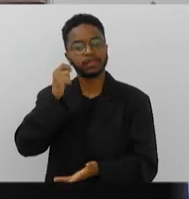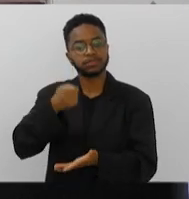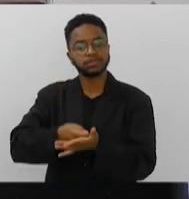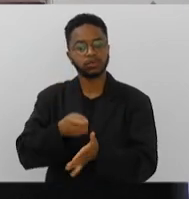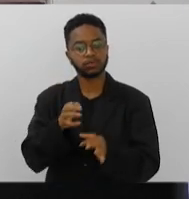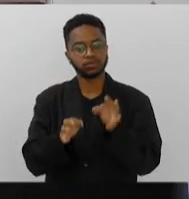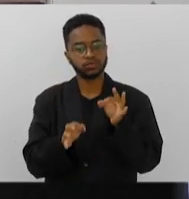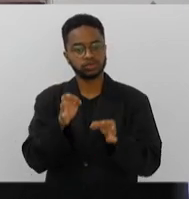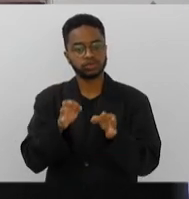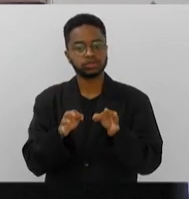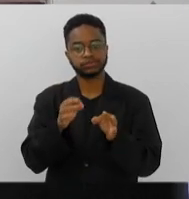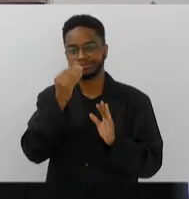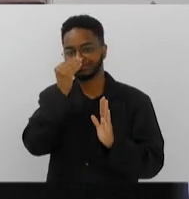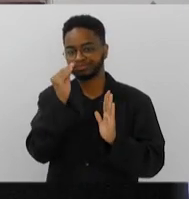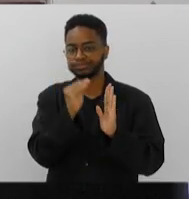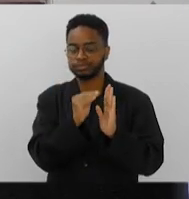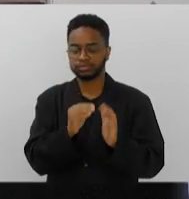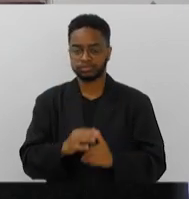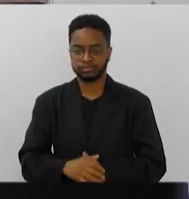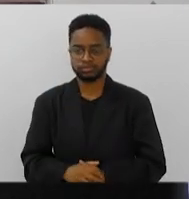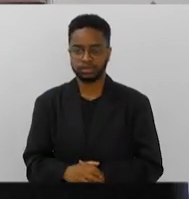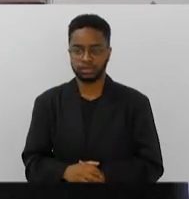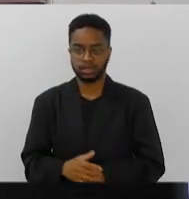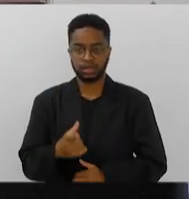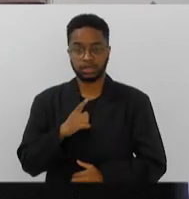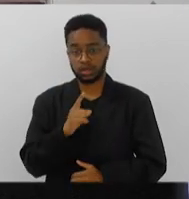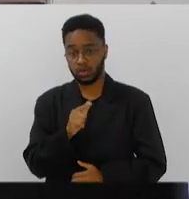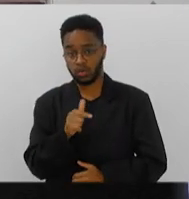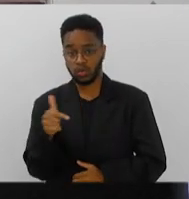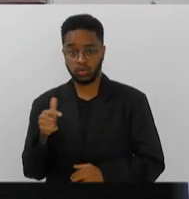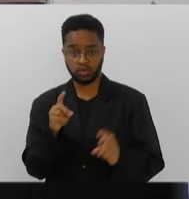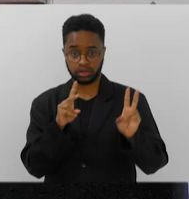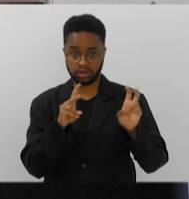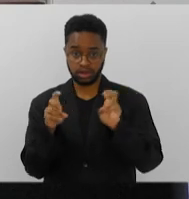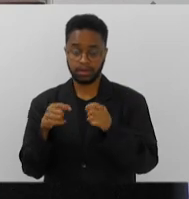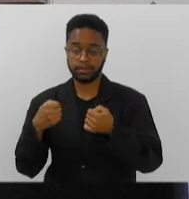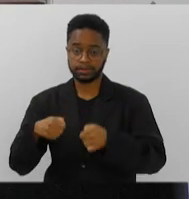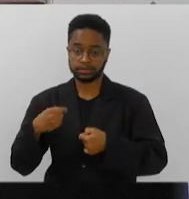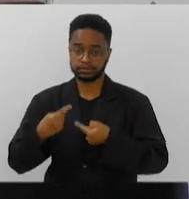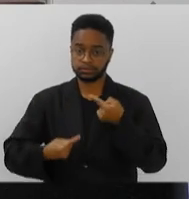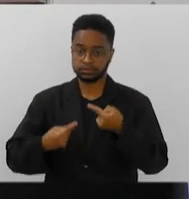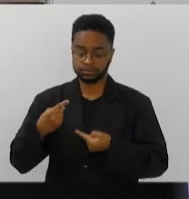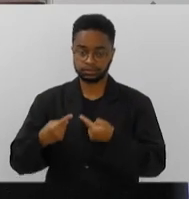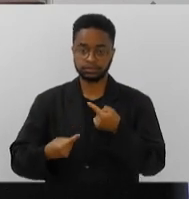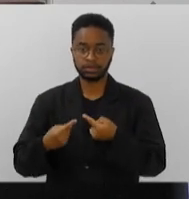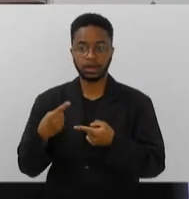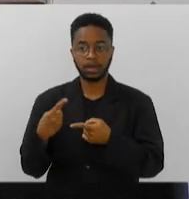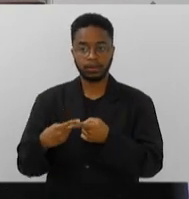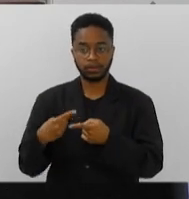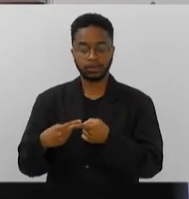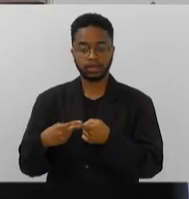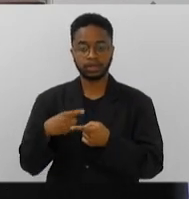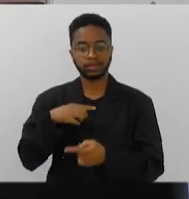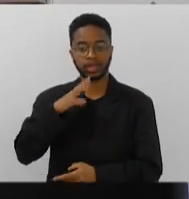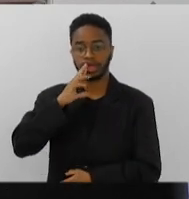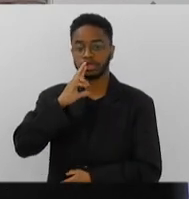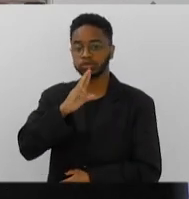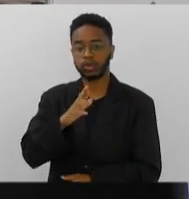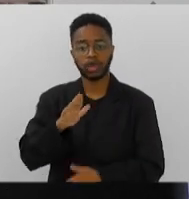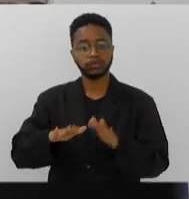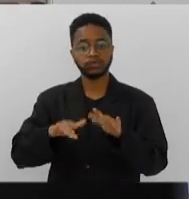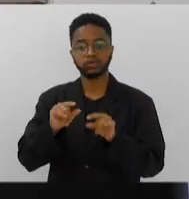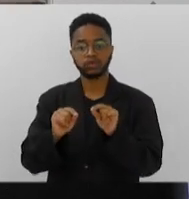judiciais descumpridas. Então, tem um outro tema que a gente precisa enfrentar. Porque a resposta, muitas vezes,